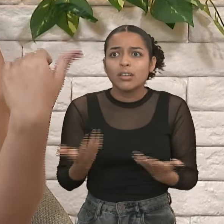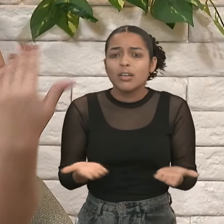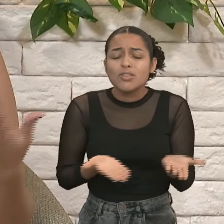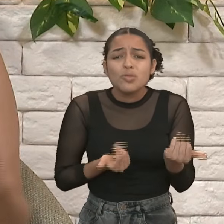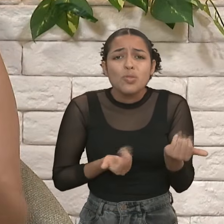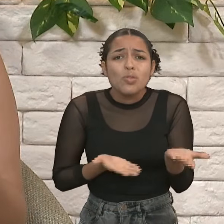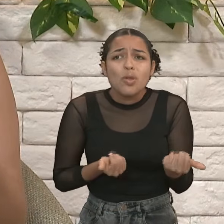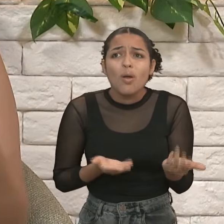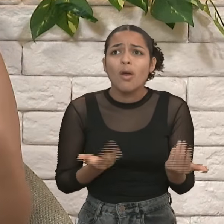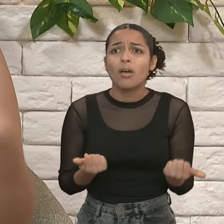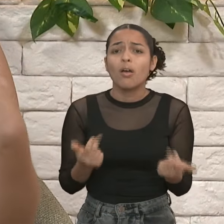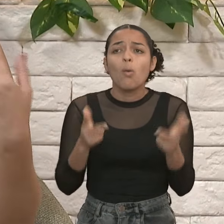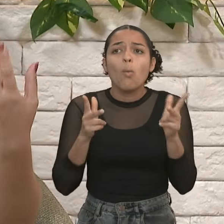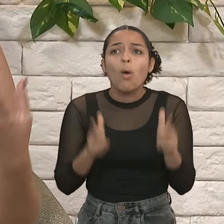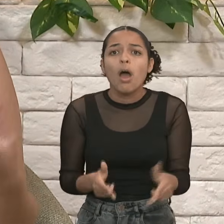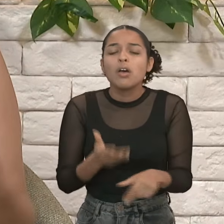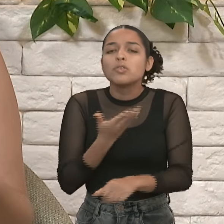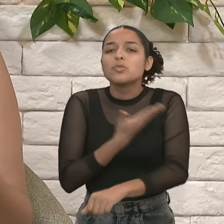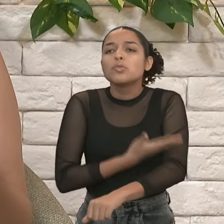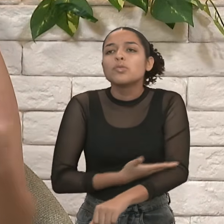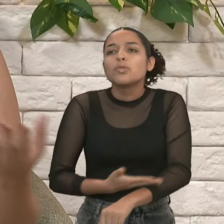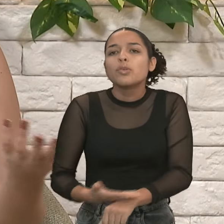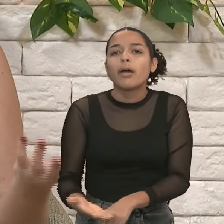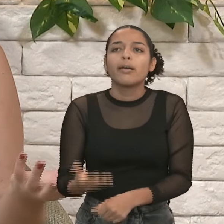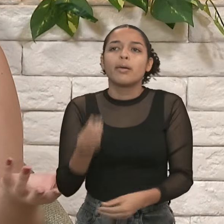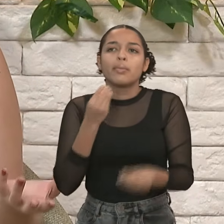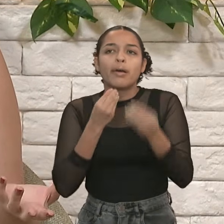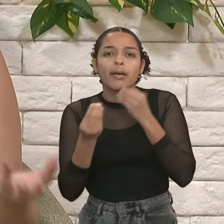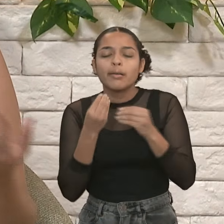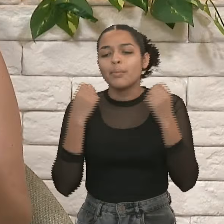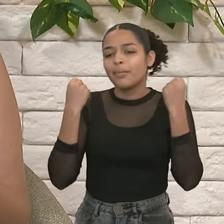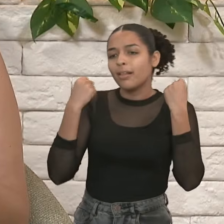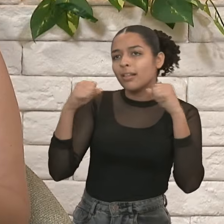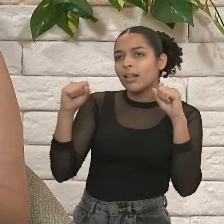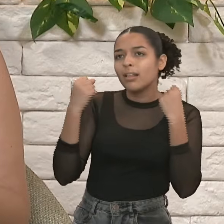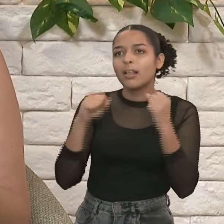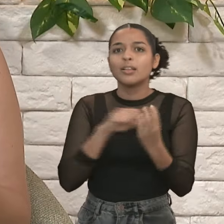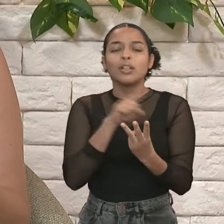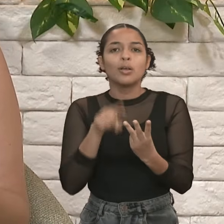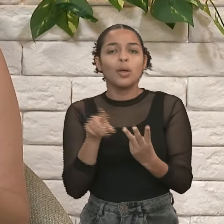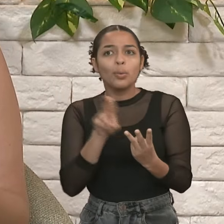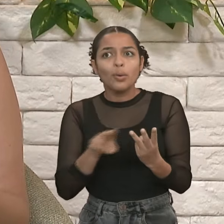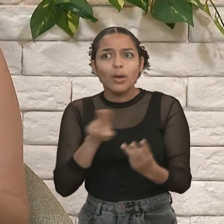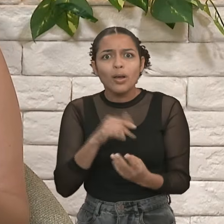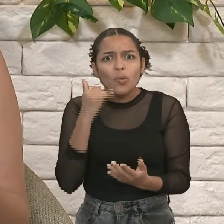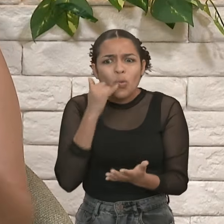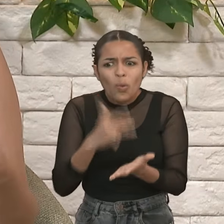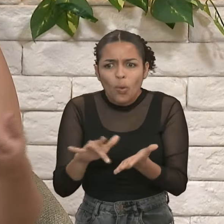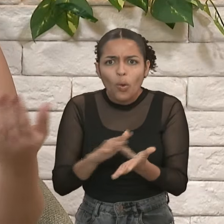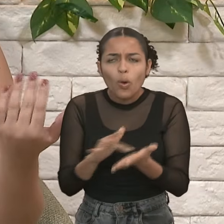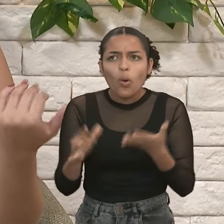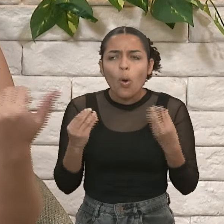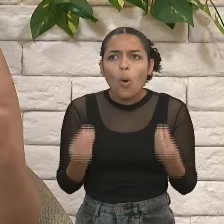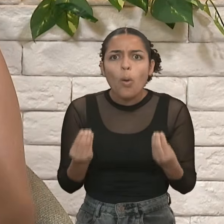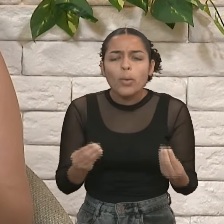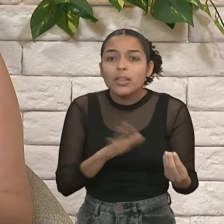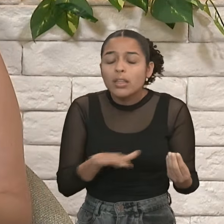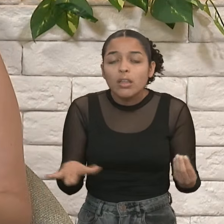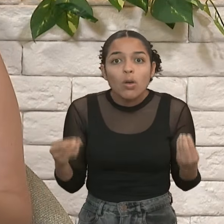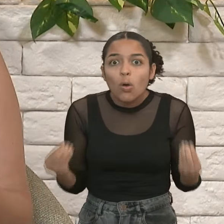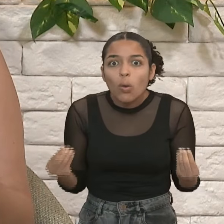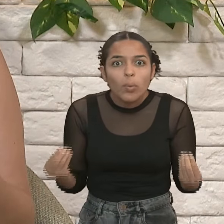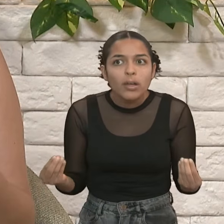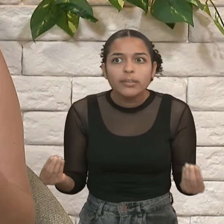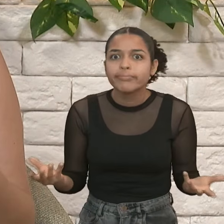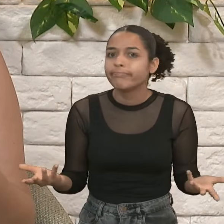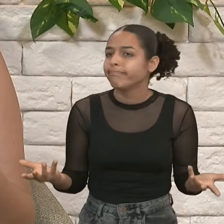hábitos alimentares, de atividade física, os hábitos de uso de mídia também se formam na primeira infância. Então, para